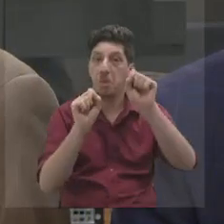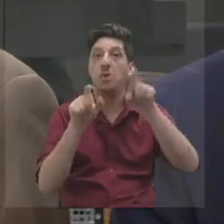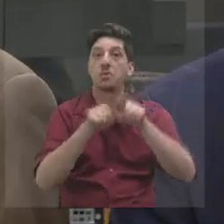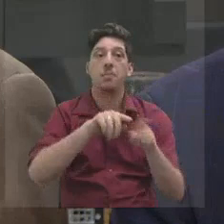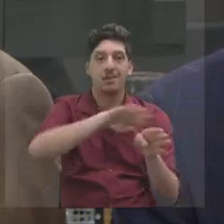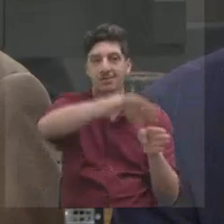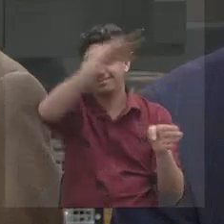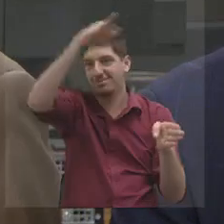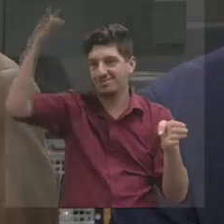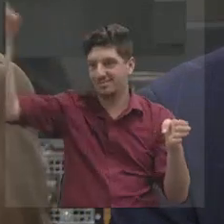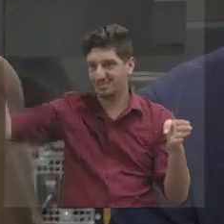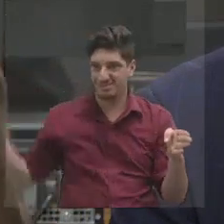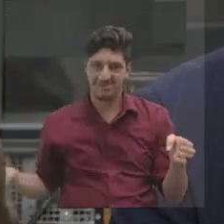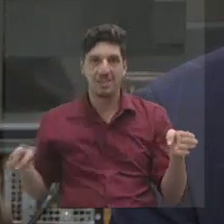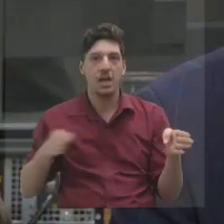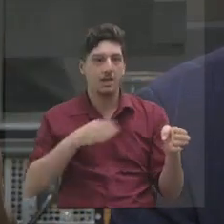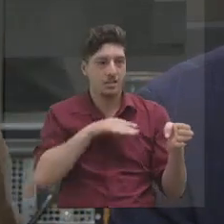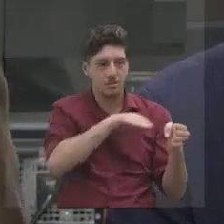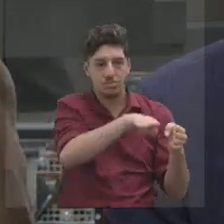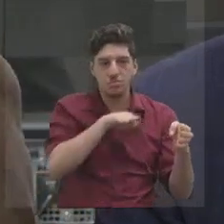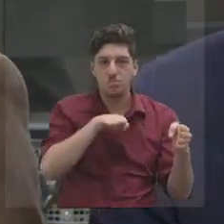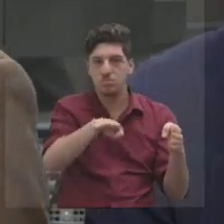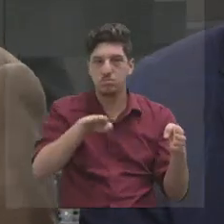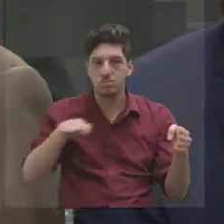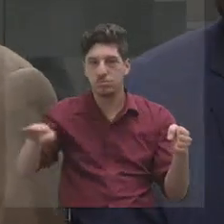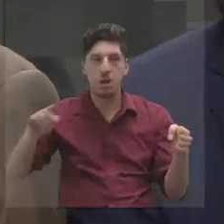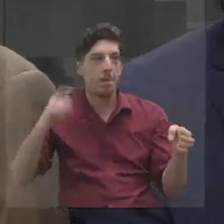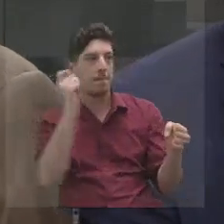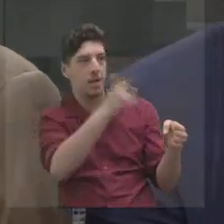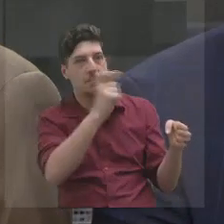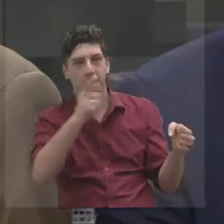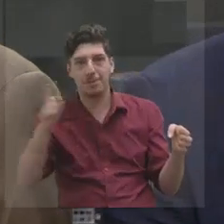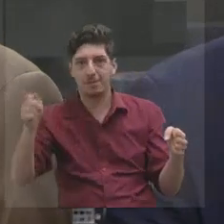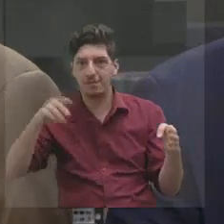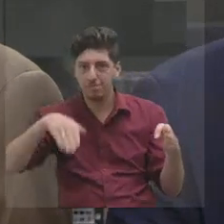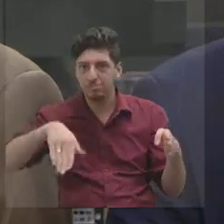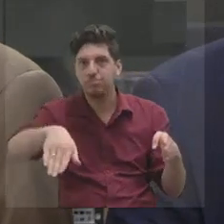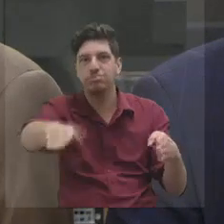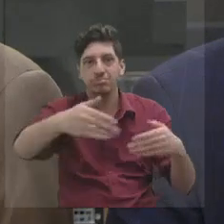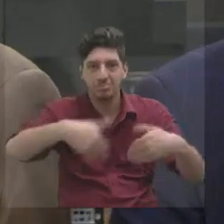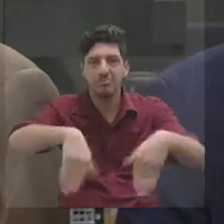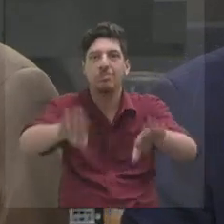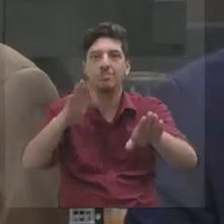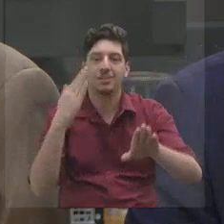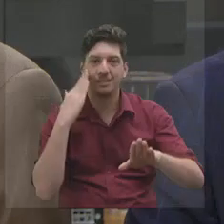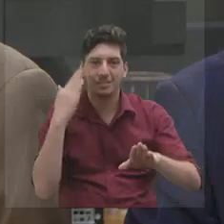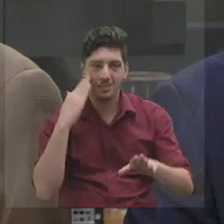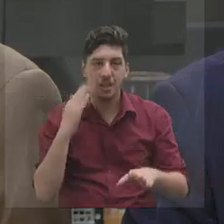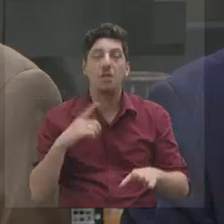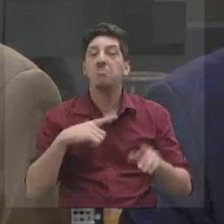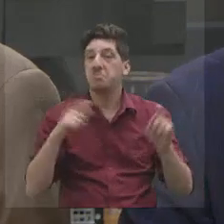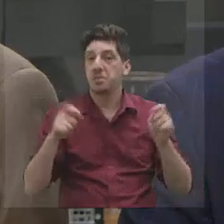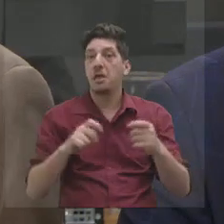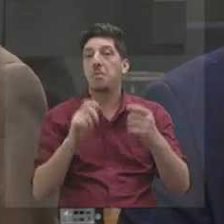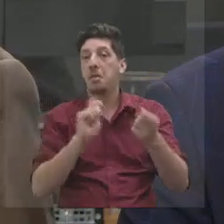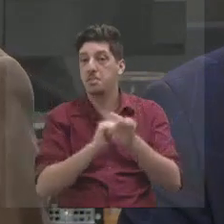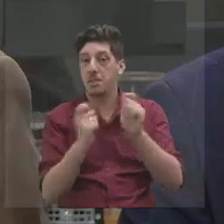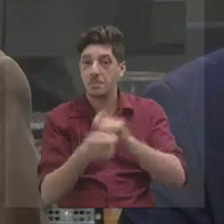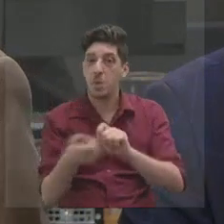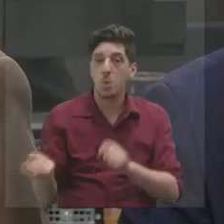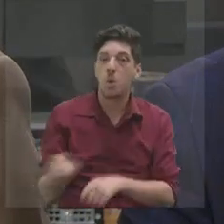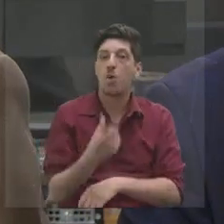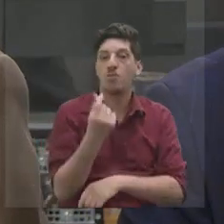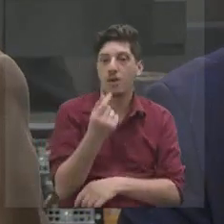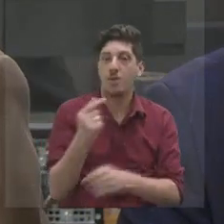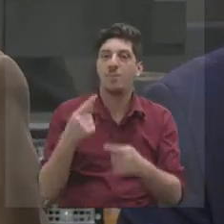porque a modelagem foi feito Salvo engano ano 2000 né a finalização 2020 2021 então é